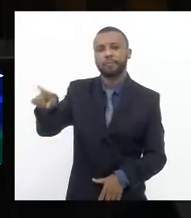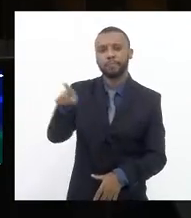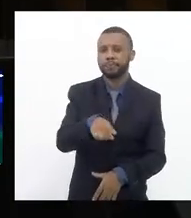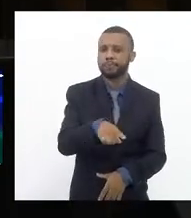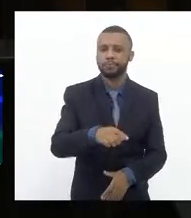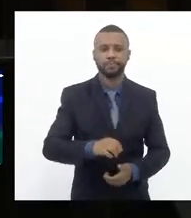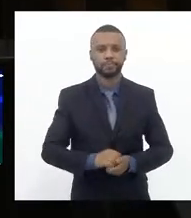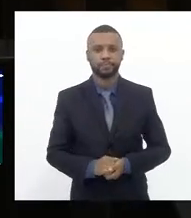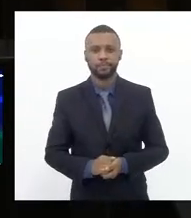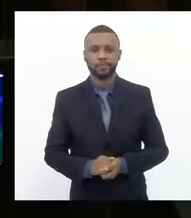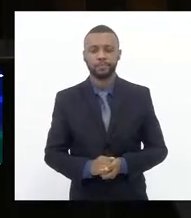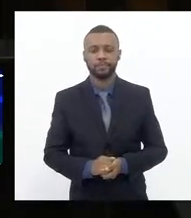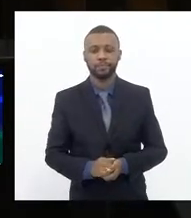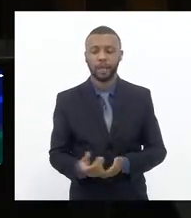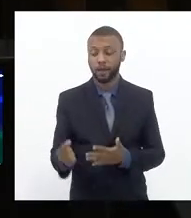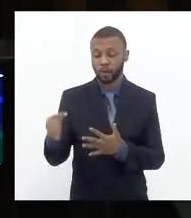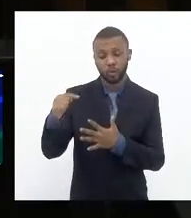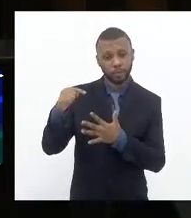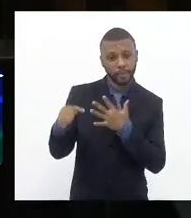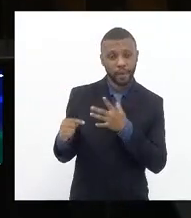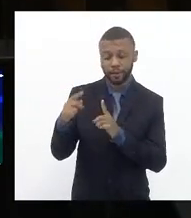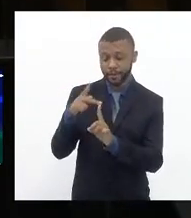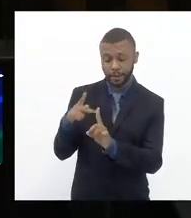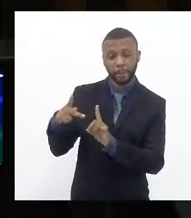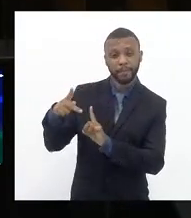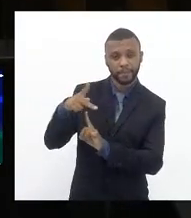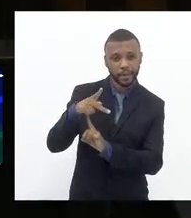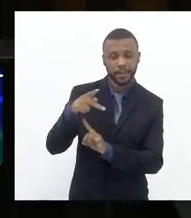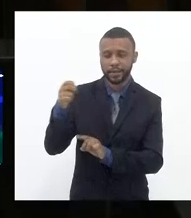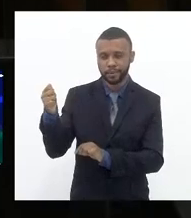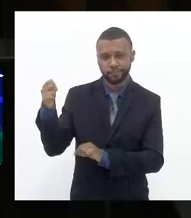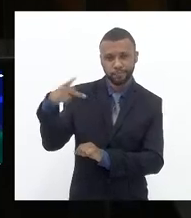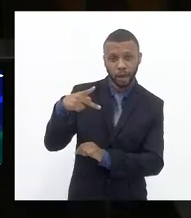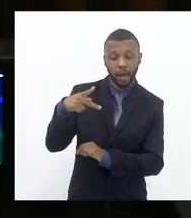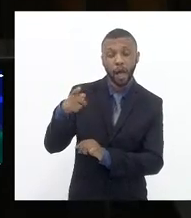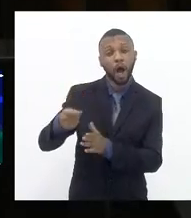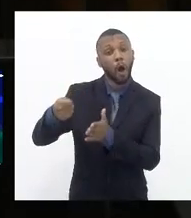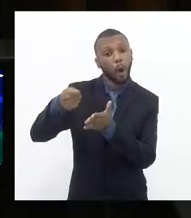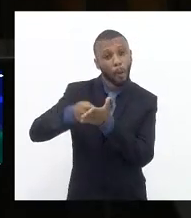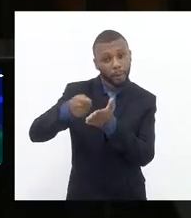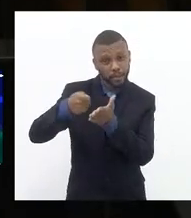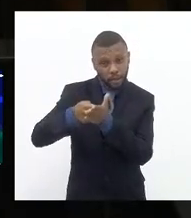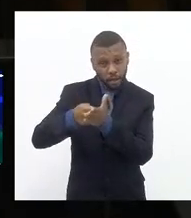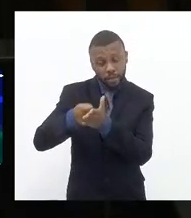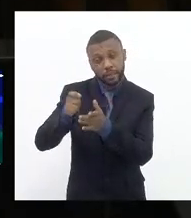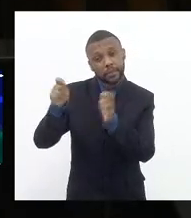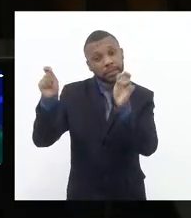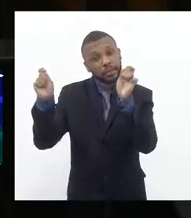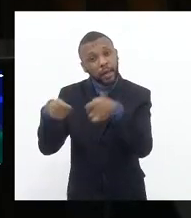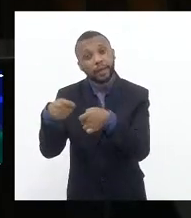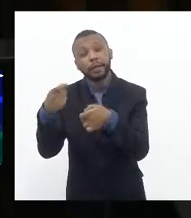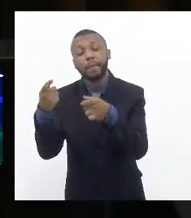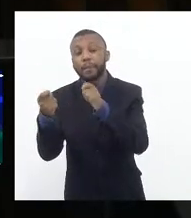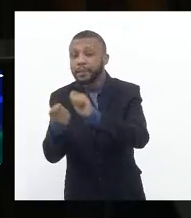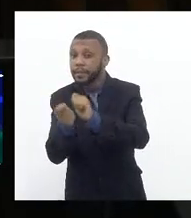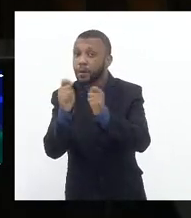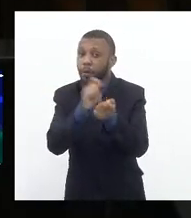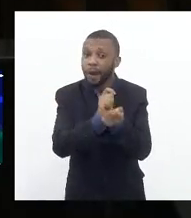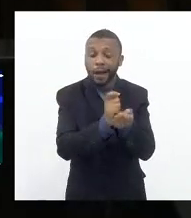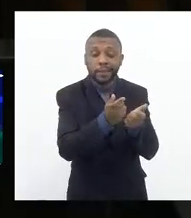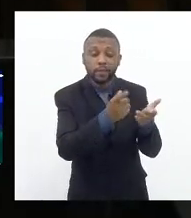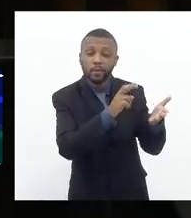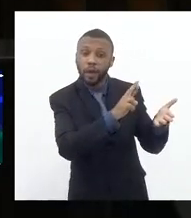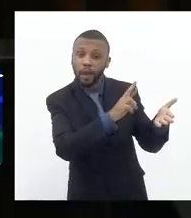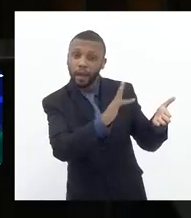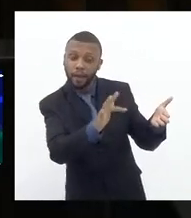Na questão previdenciária, a exigência que seria suficiente para atender o regime de recuperação fiscal